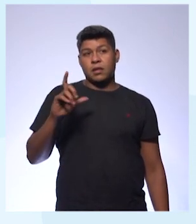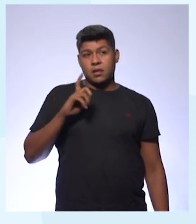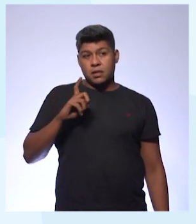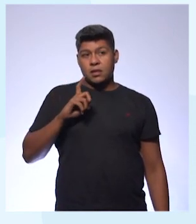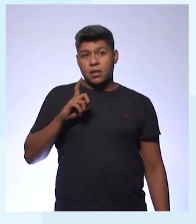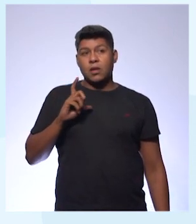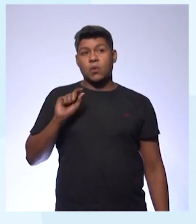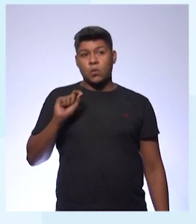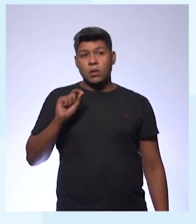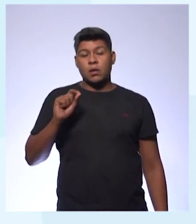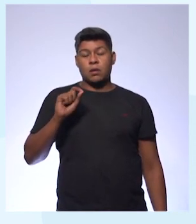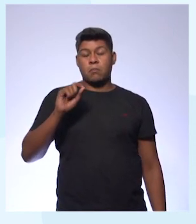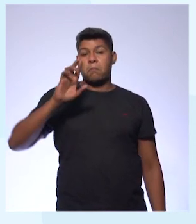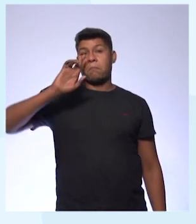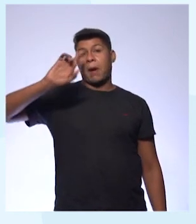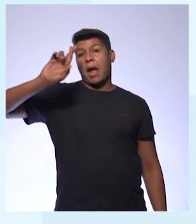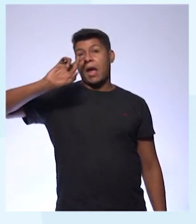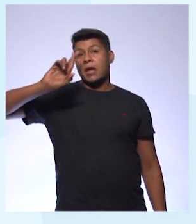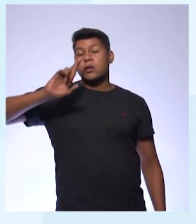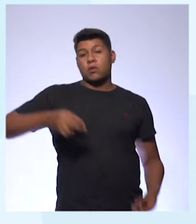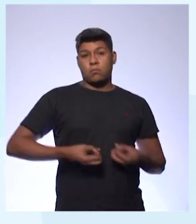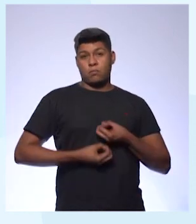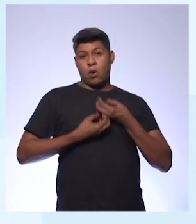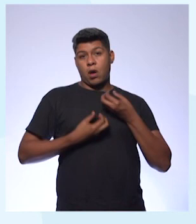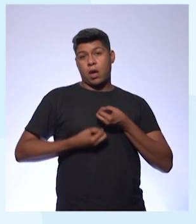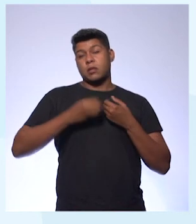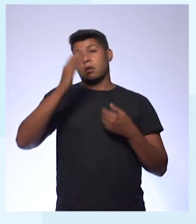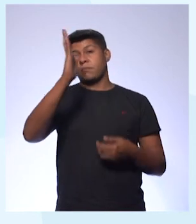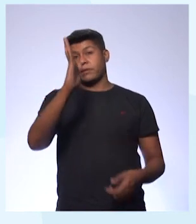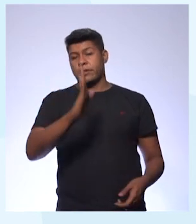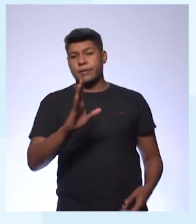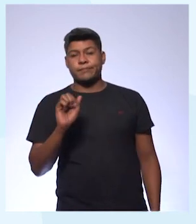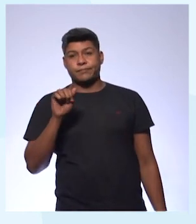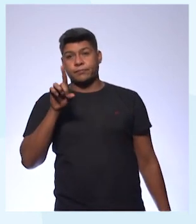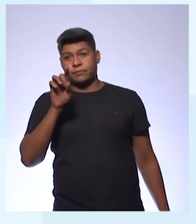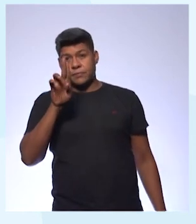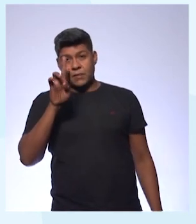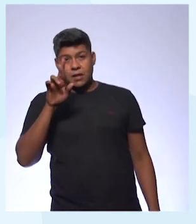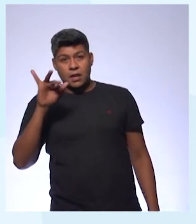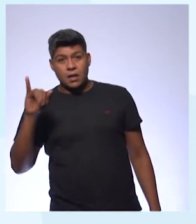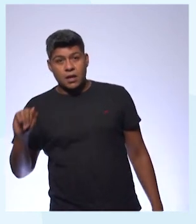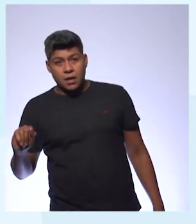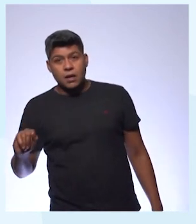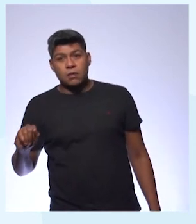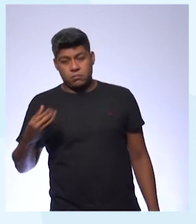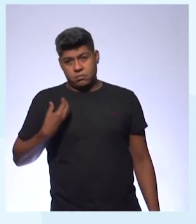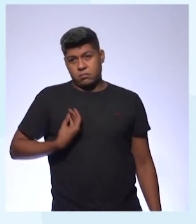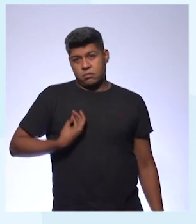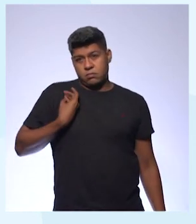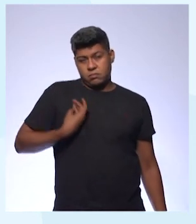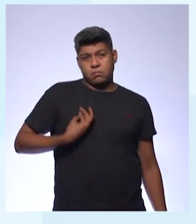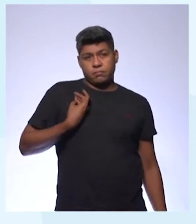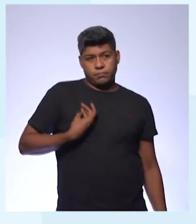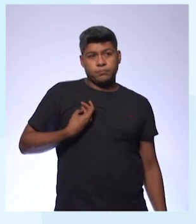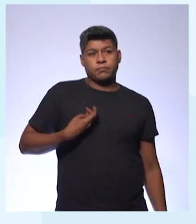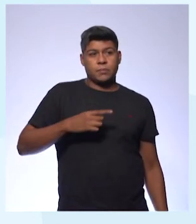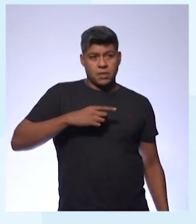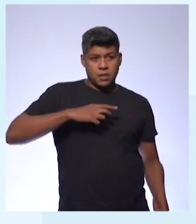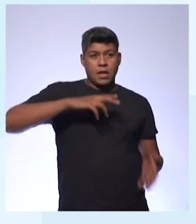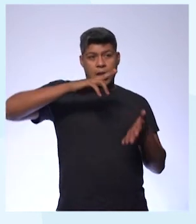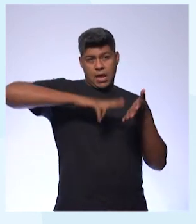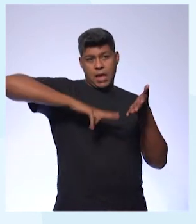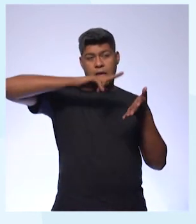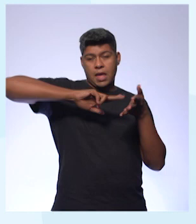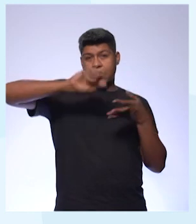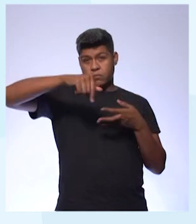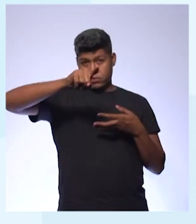o grande mestre da poética brasileira. Ô, Andréia, posso te convidar para ler comigo? Eu leio uma estrofe, você